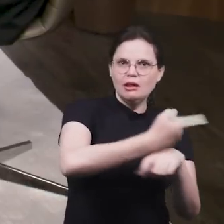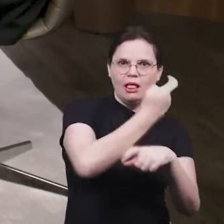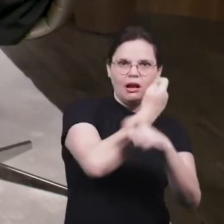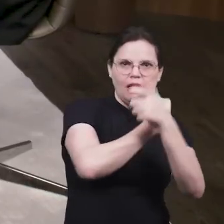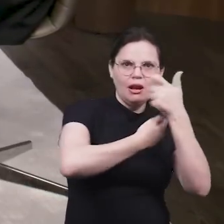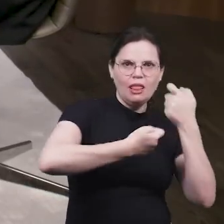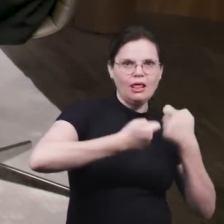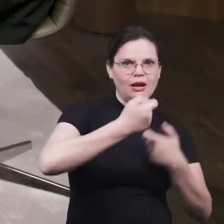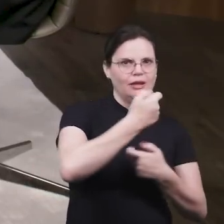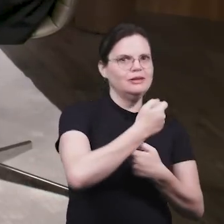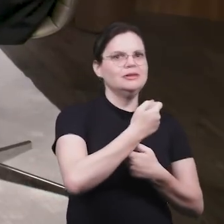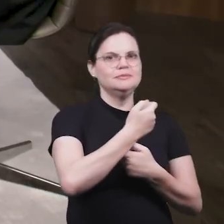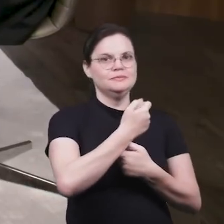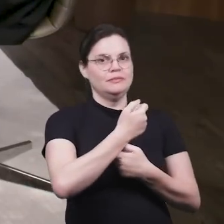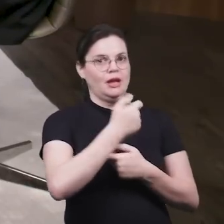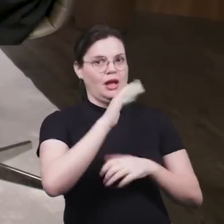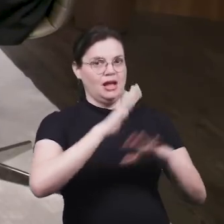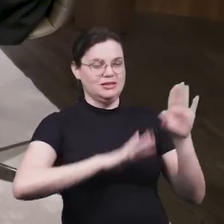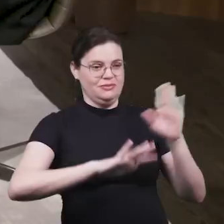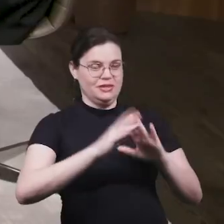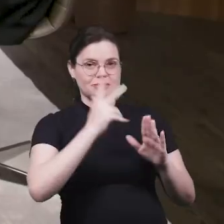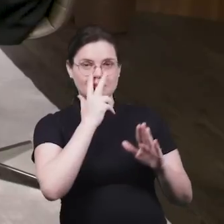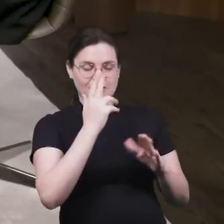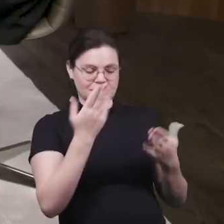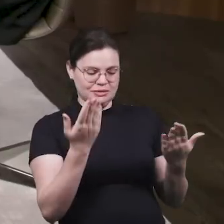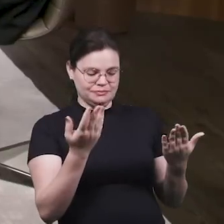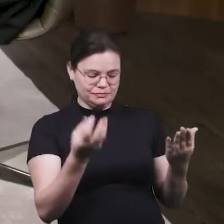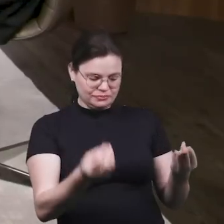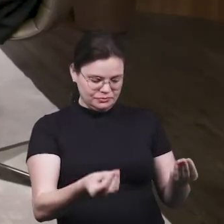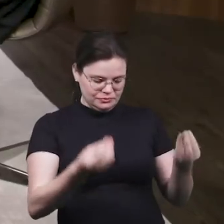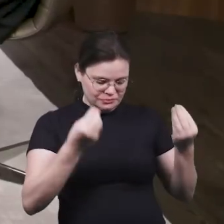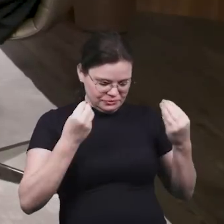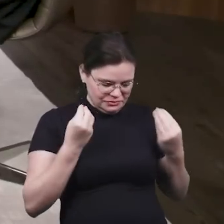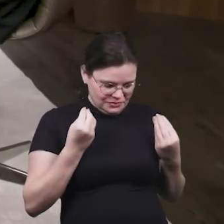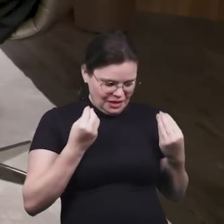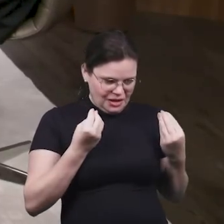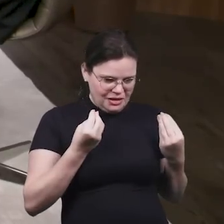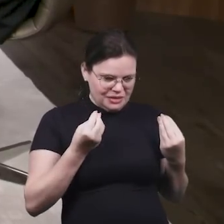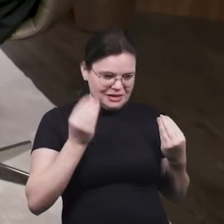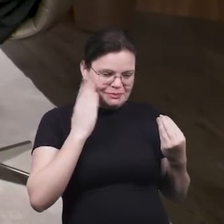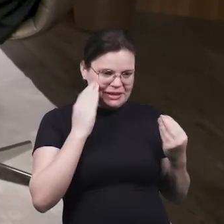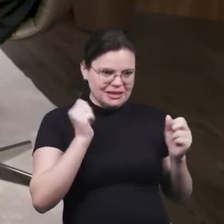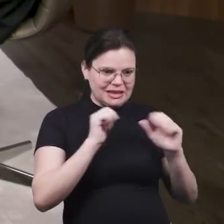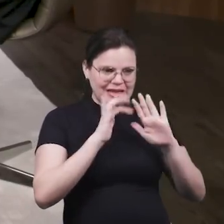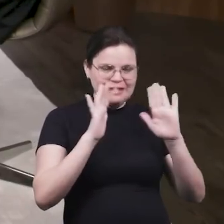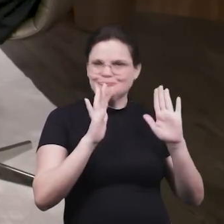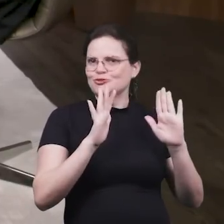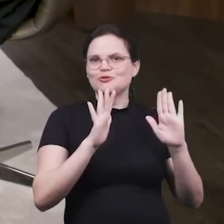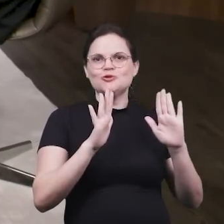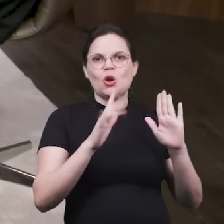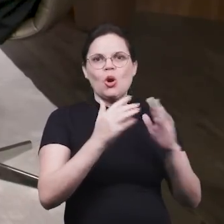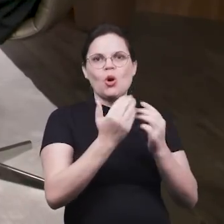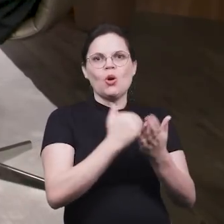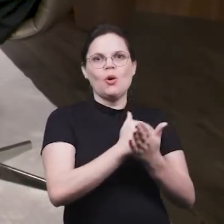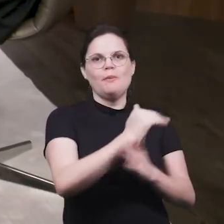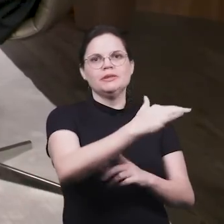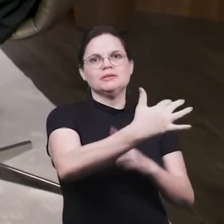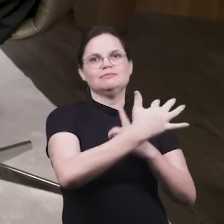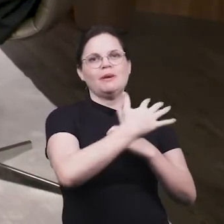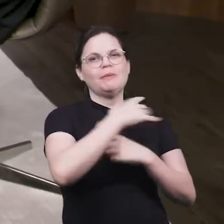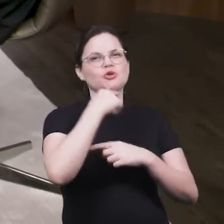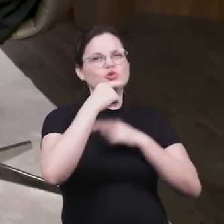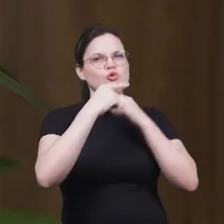vida, muitas vezes traz as dúvidas que realmente dividem a sua